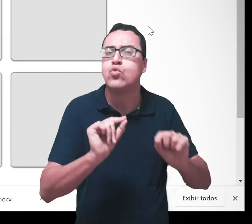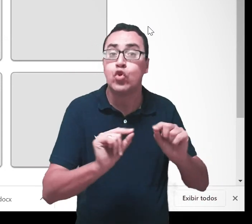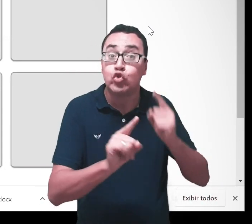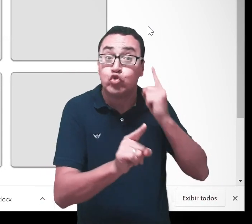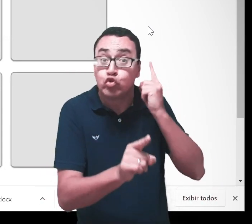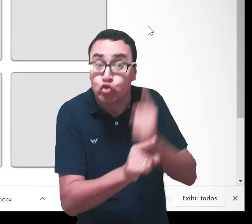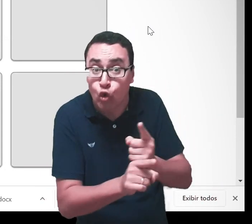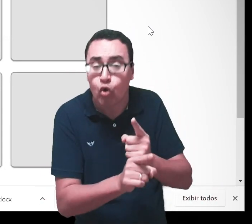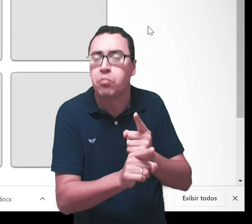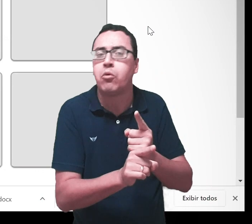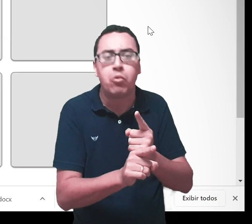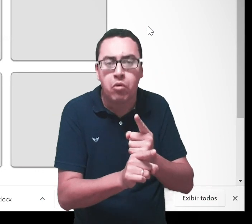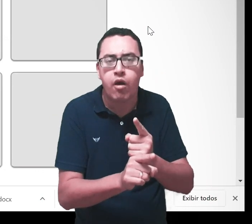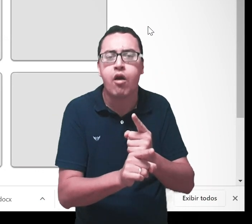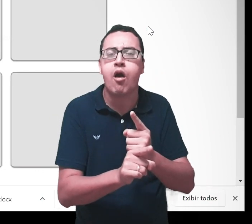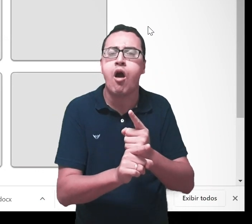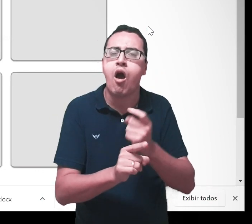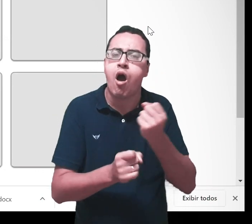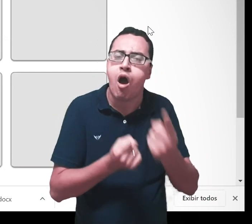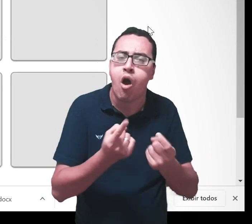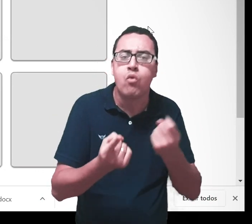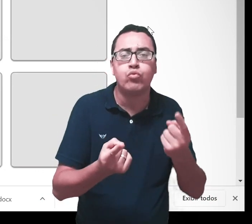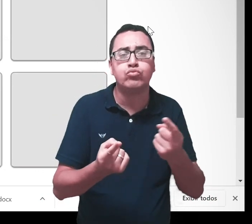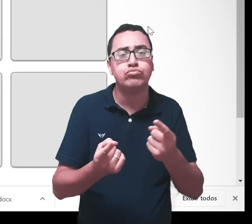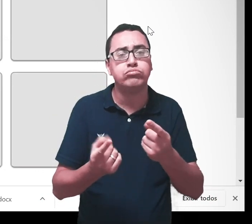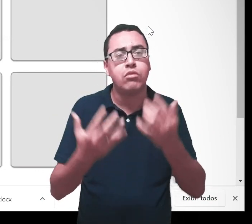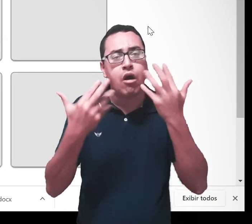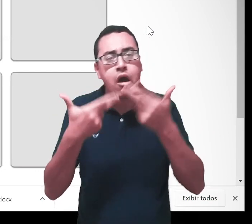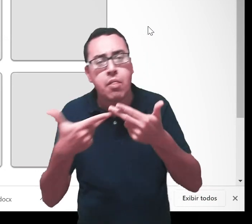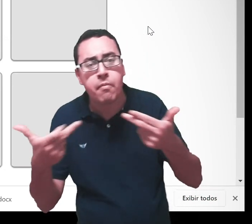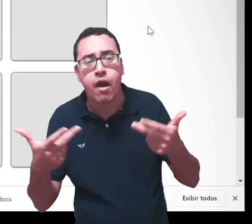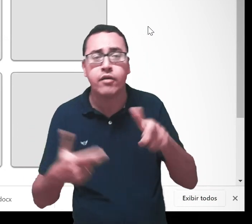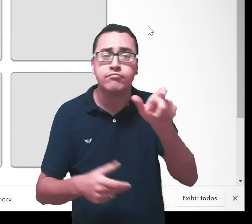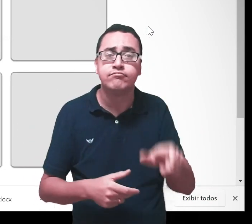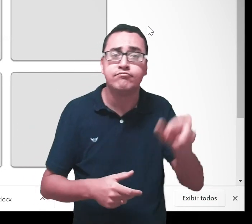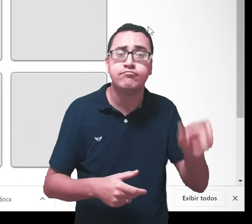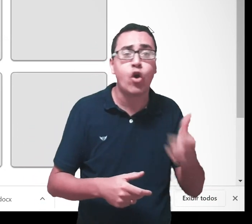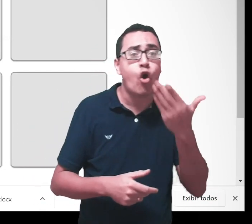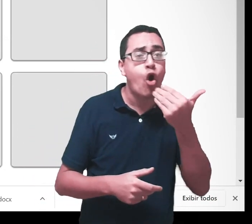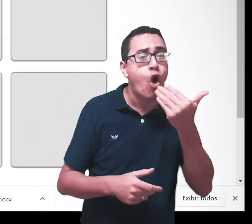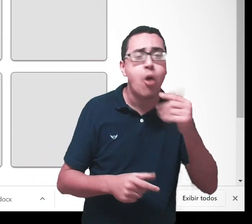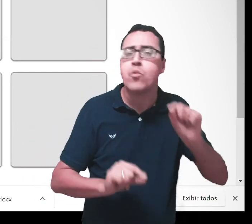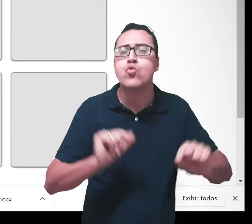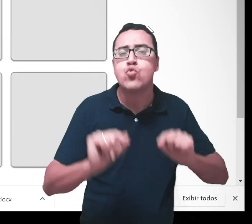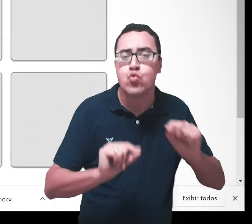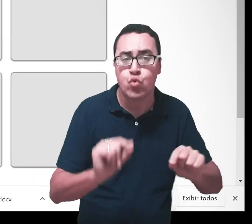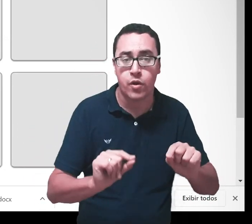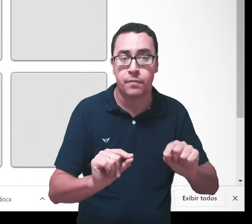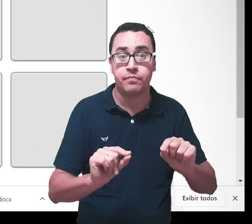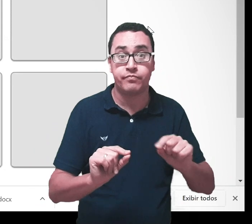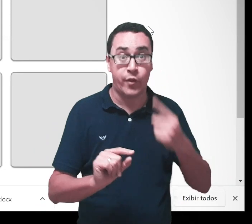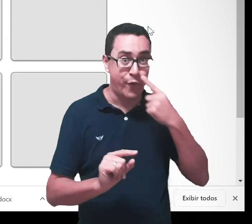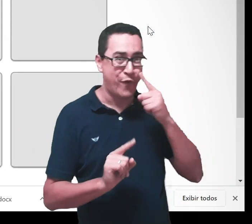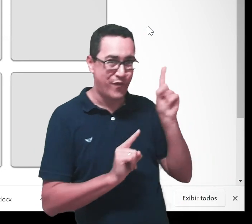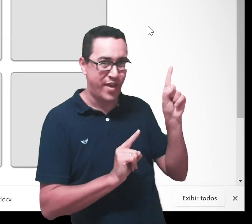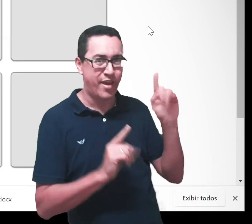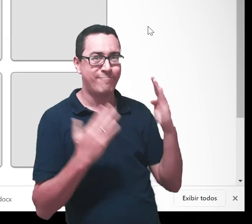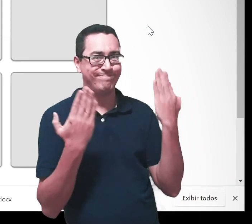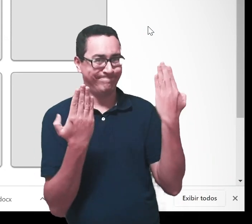descobrir o que alguns seres comem por aí. Eu vou abrir as